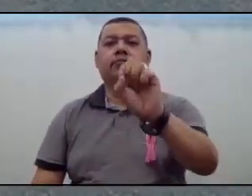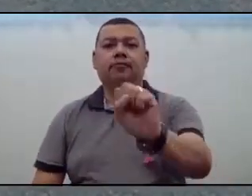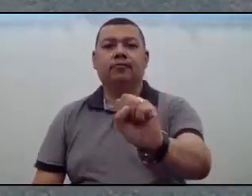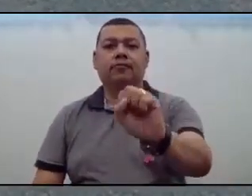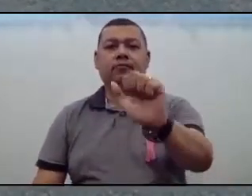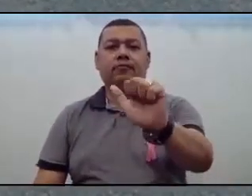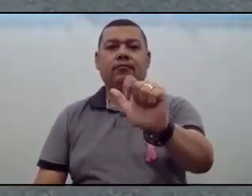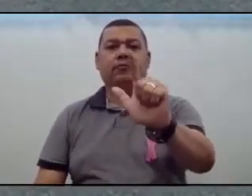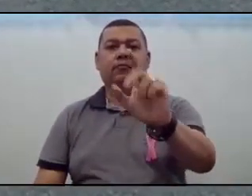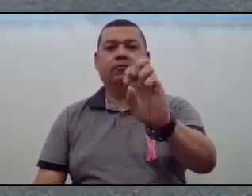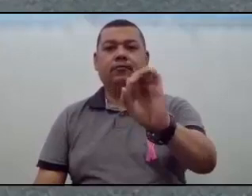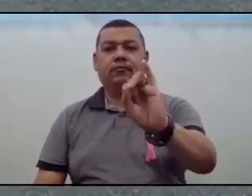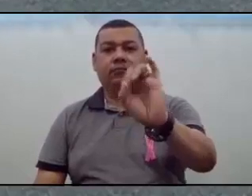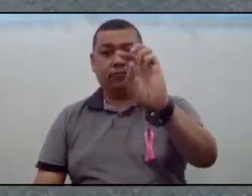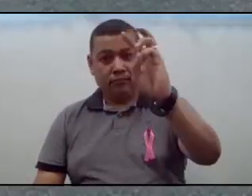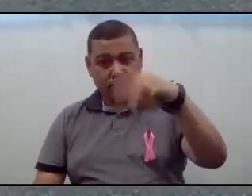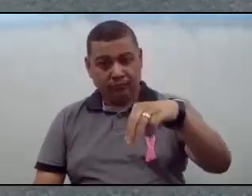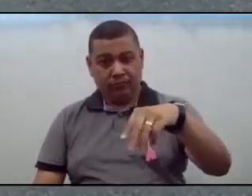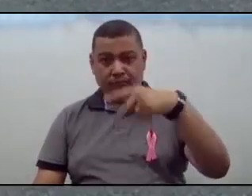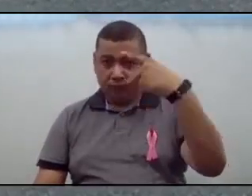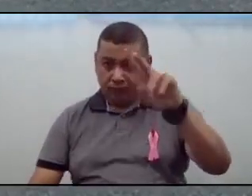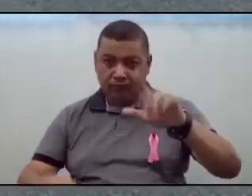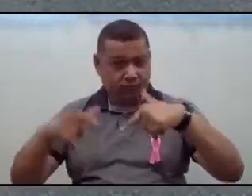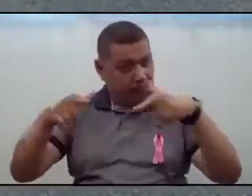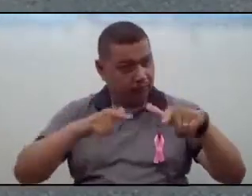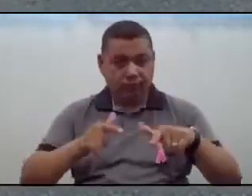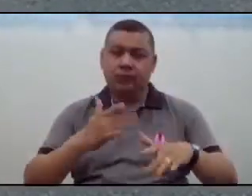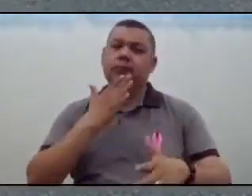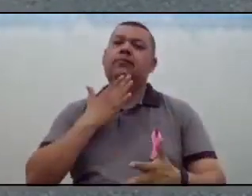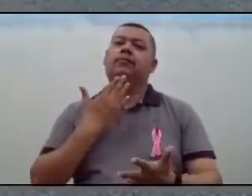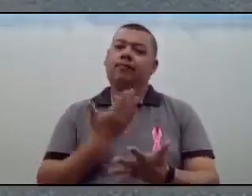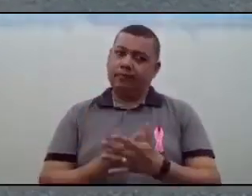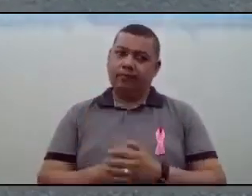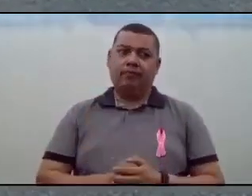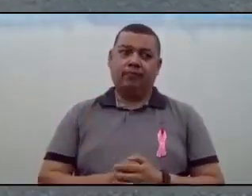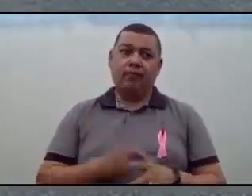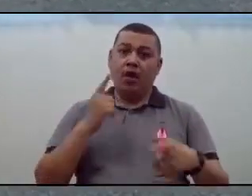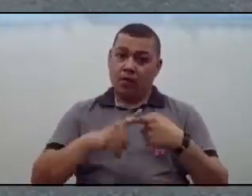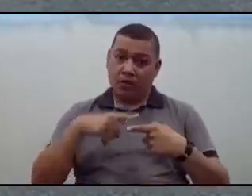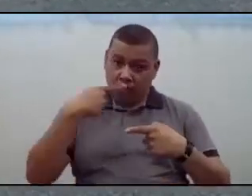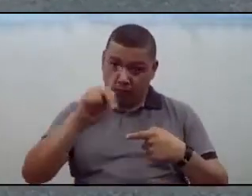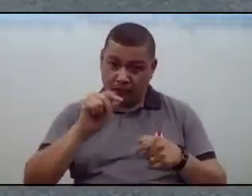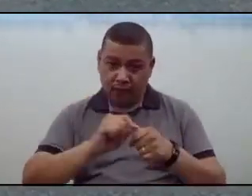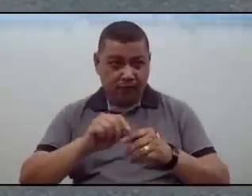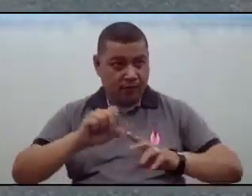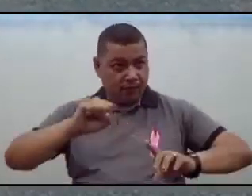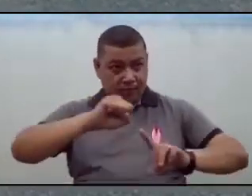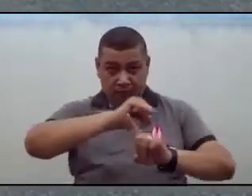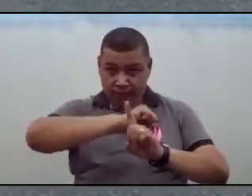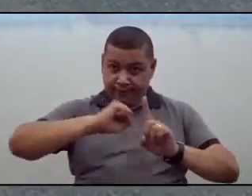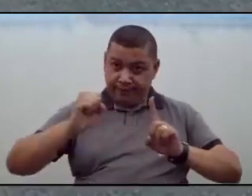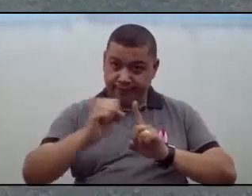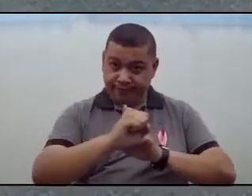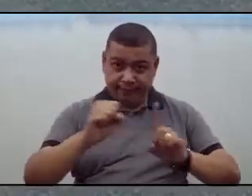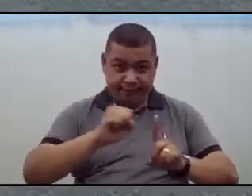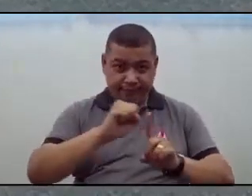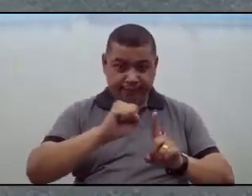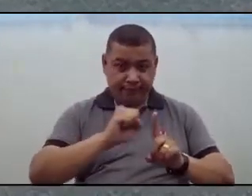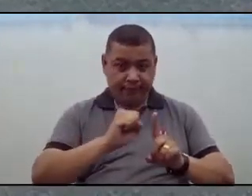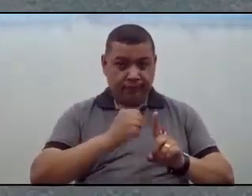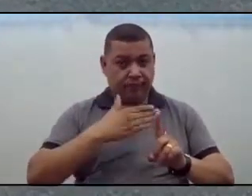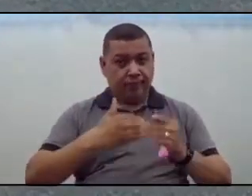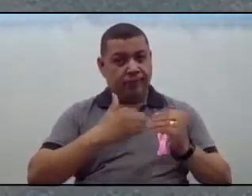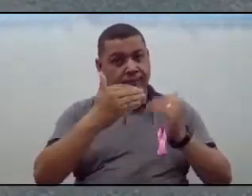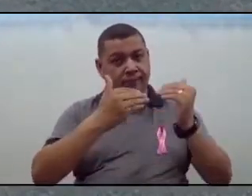de quanto eu admiro o seu trabalho, a sua contribuição para com a nossa sociedade, em especial ali na ASDACO.